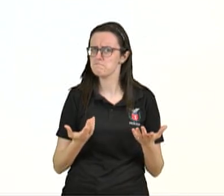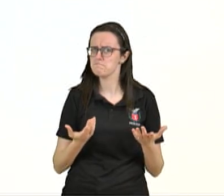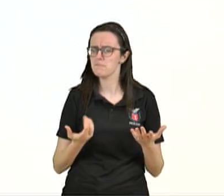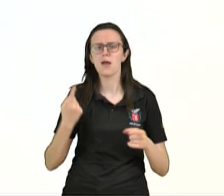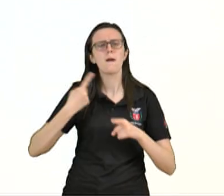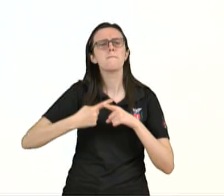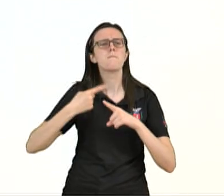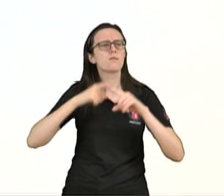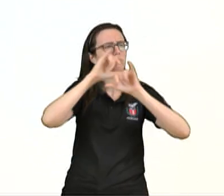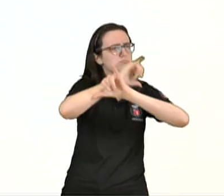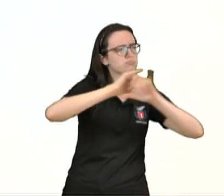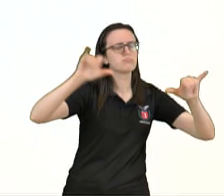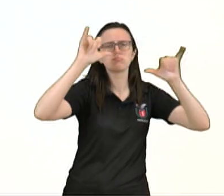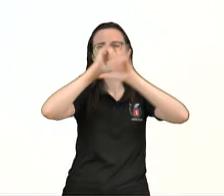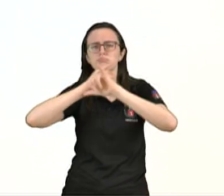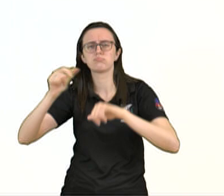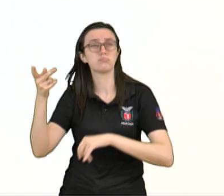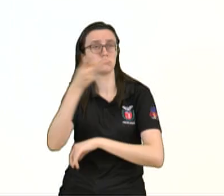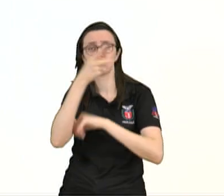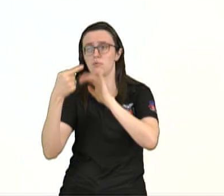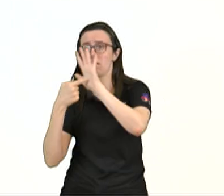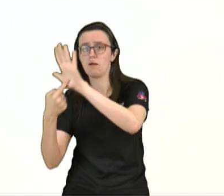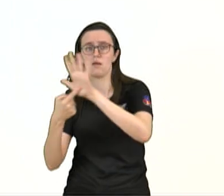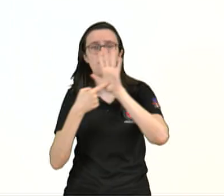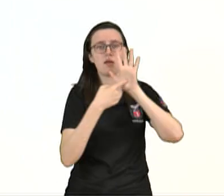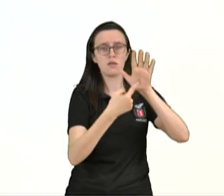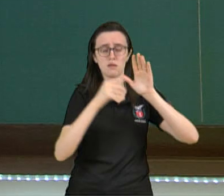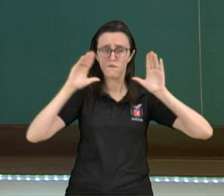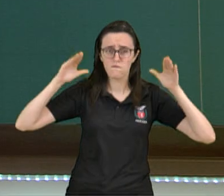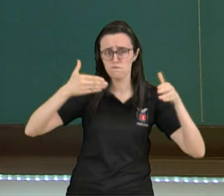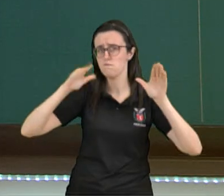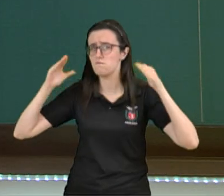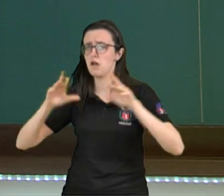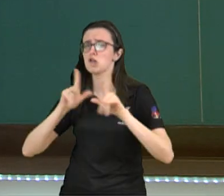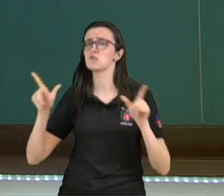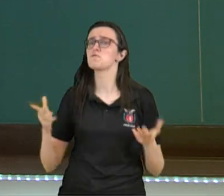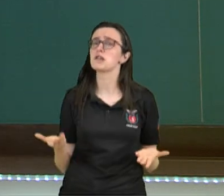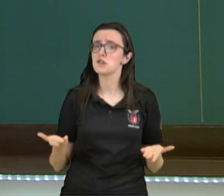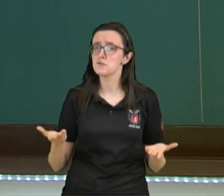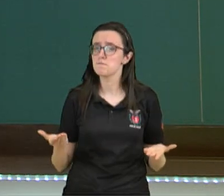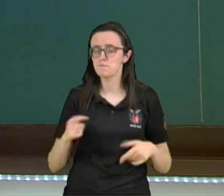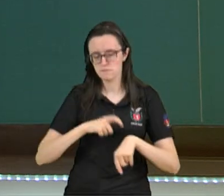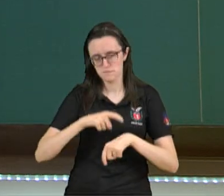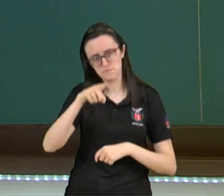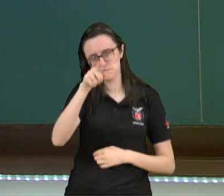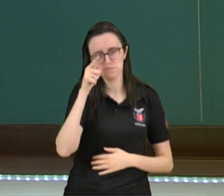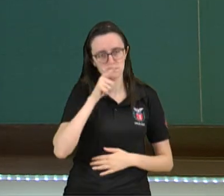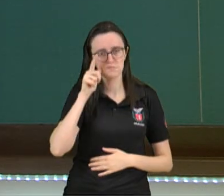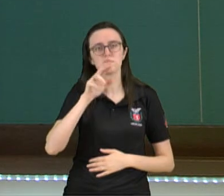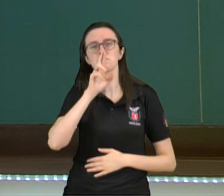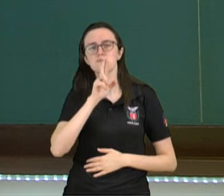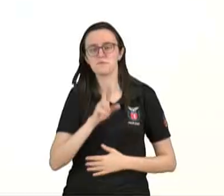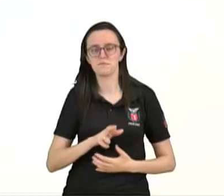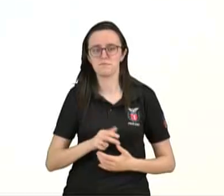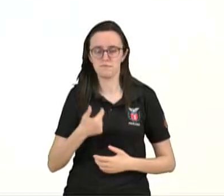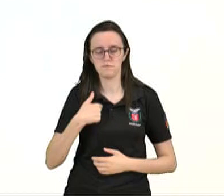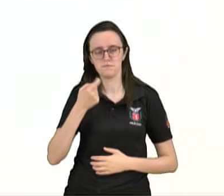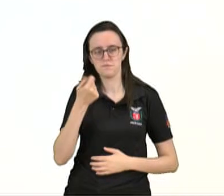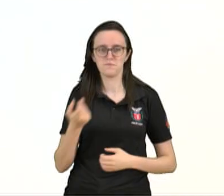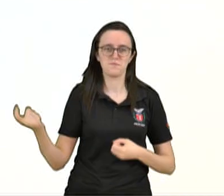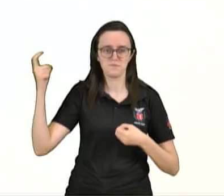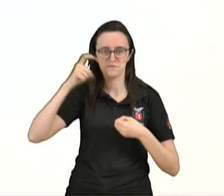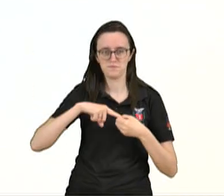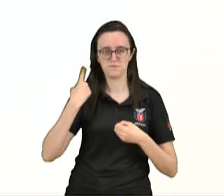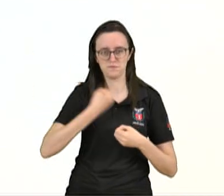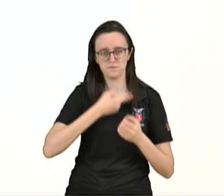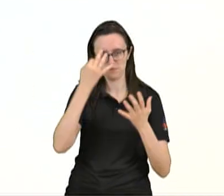Por que as notícias foram apresentadas com foco diferente? Então, um tempinho para vocês responderem. Eu já volto